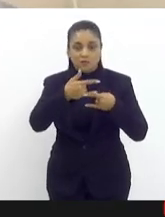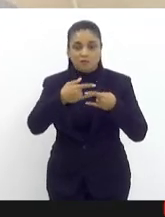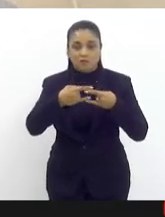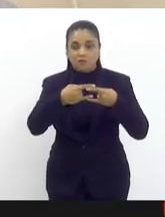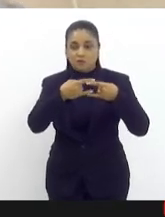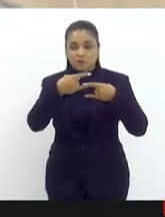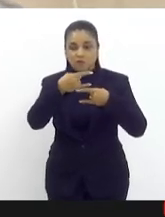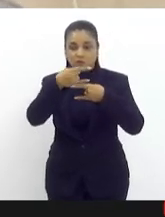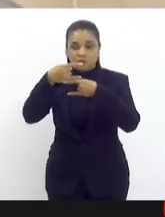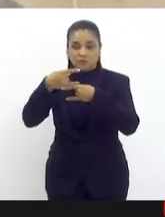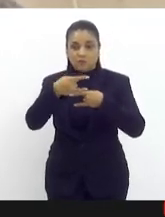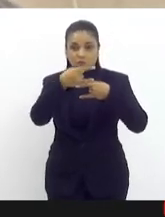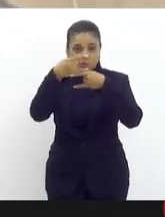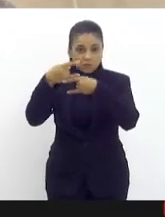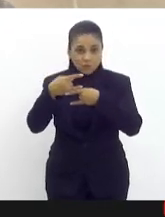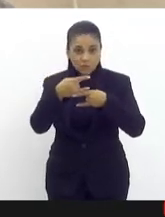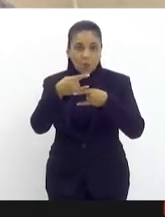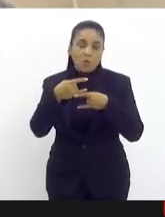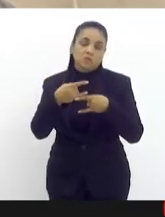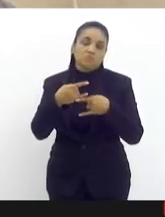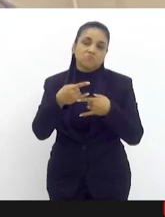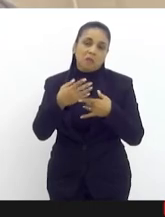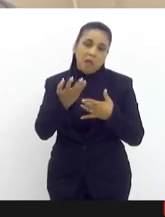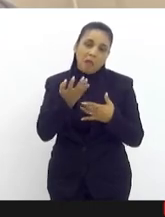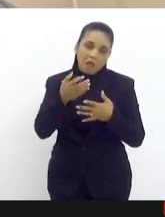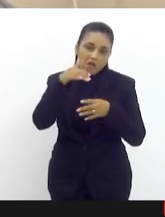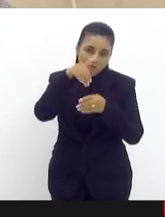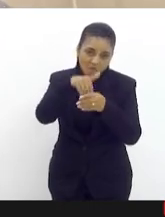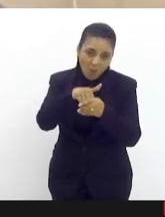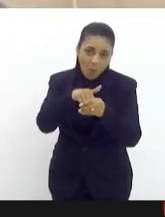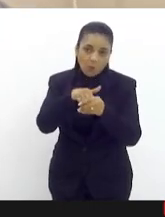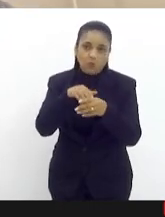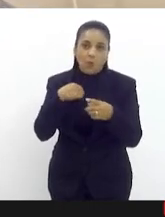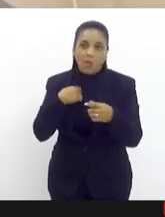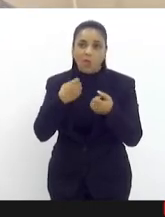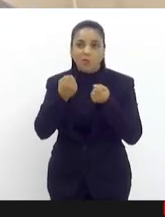eu gostaria de dar meu voto também, presidente, que eu estou no trânsito.